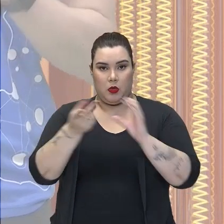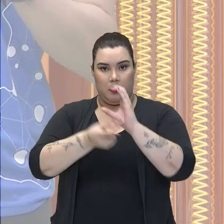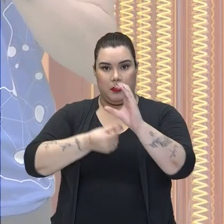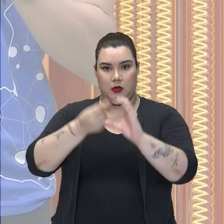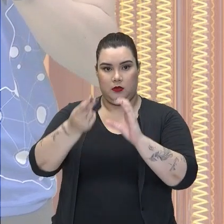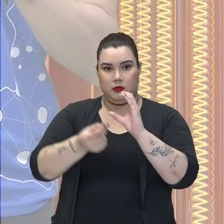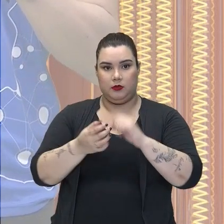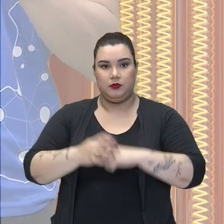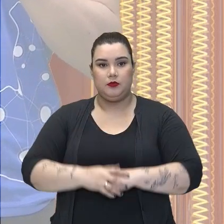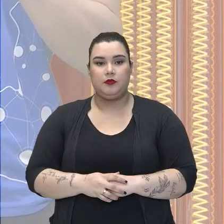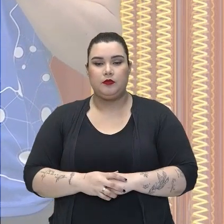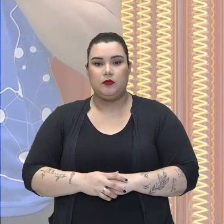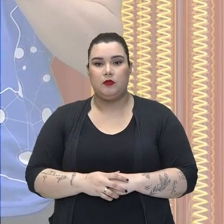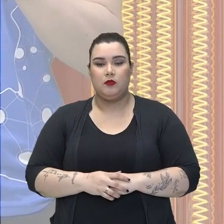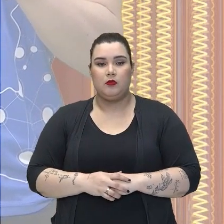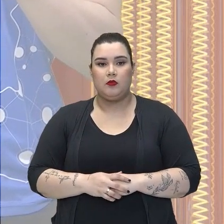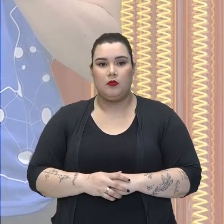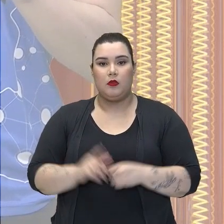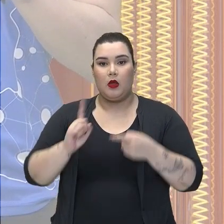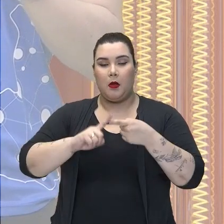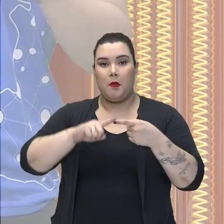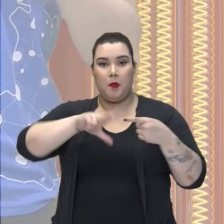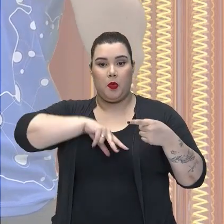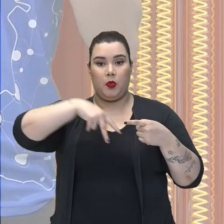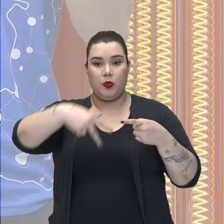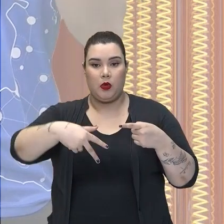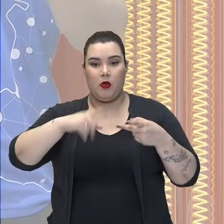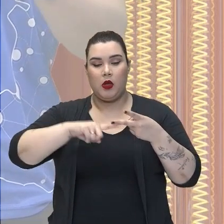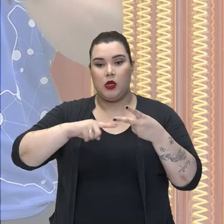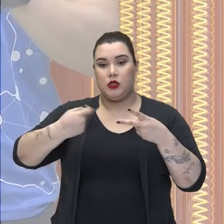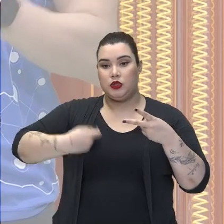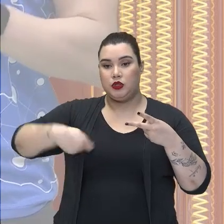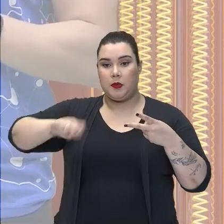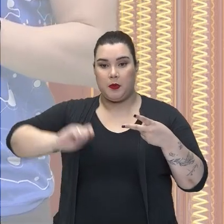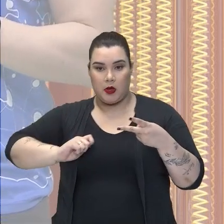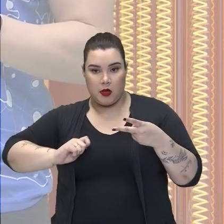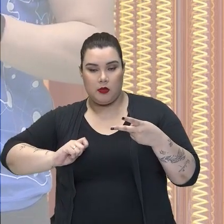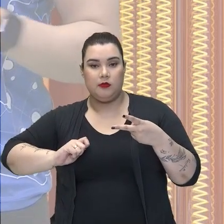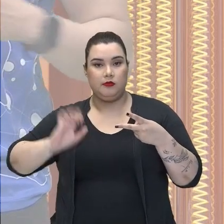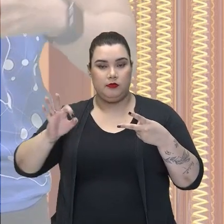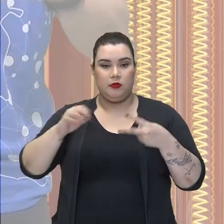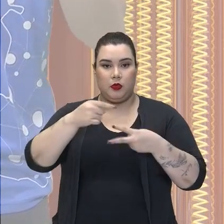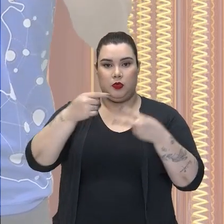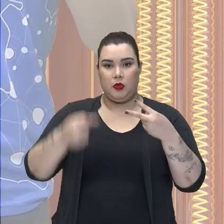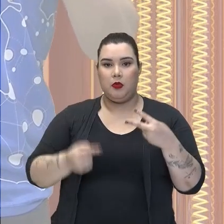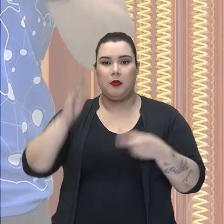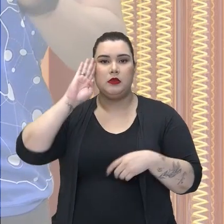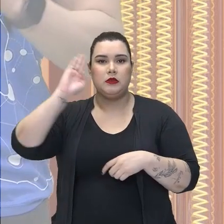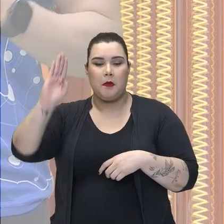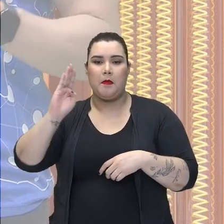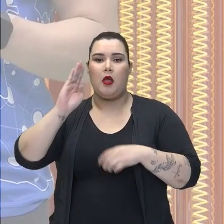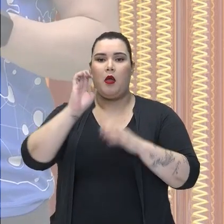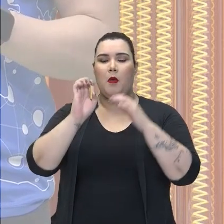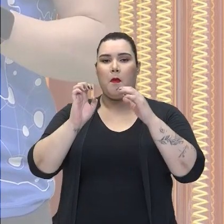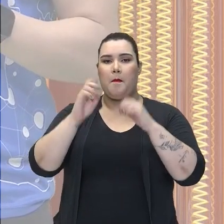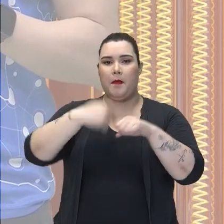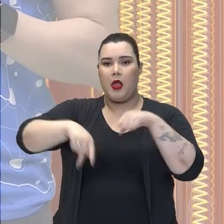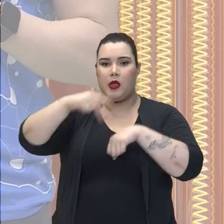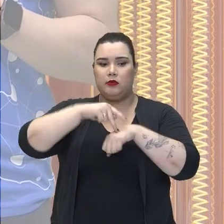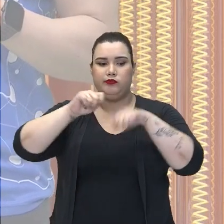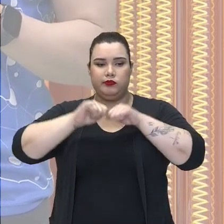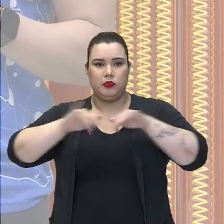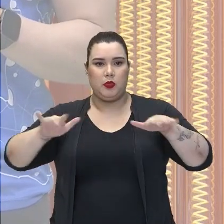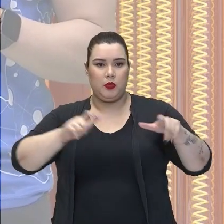capitalista? Portugal e Espanha, que eram as potências ali que estavam desbravando ali novas terras em